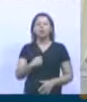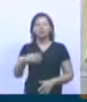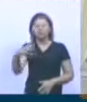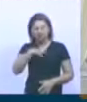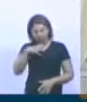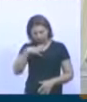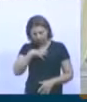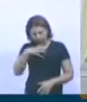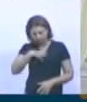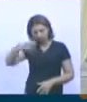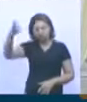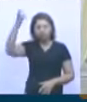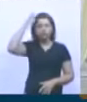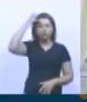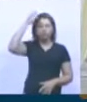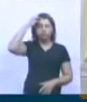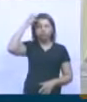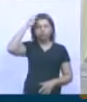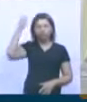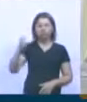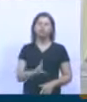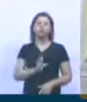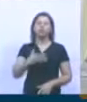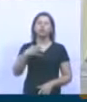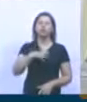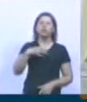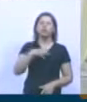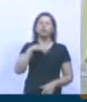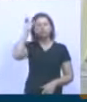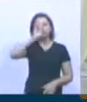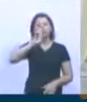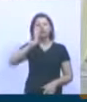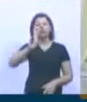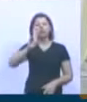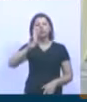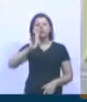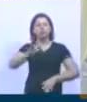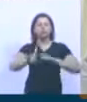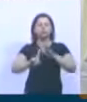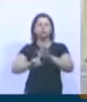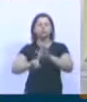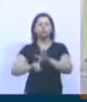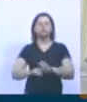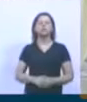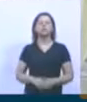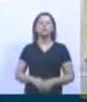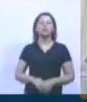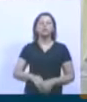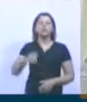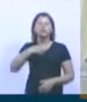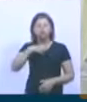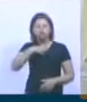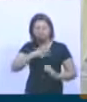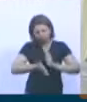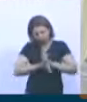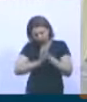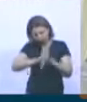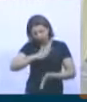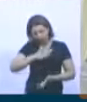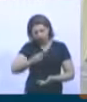sentimento de culpa, e esse sentimento, Senhor, atormenta, esse sentimento oprime,